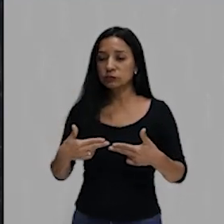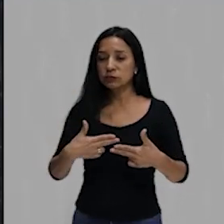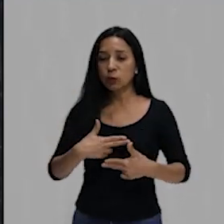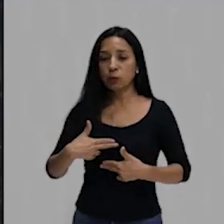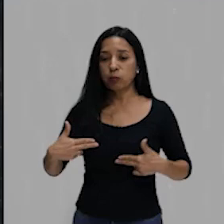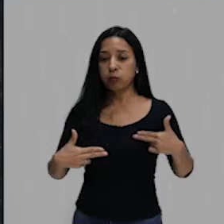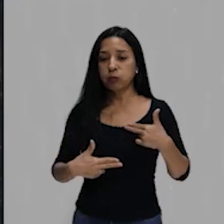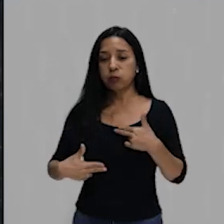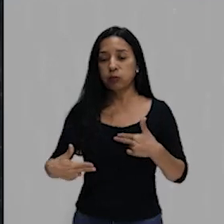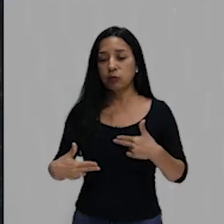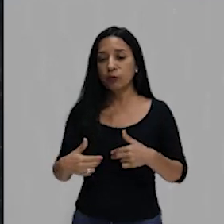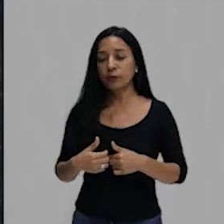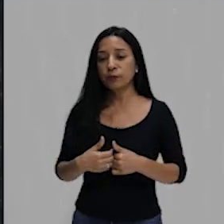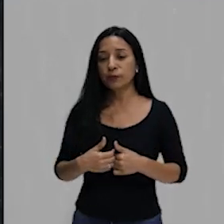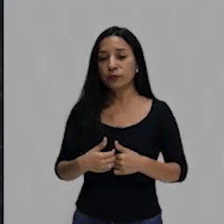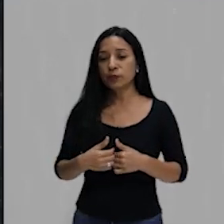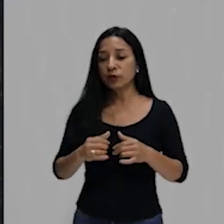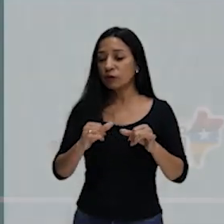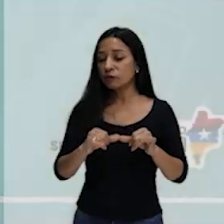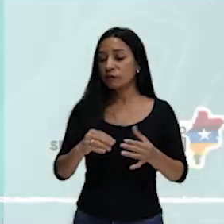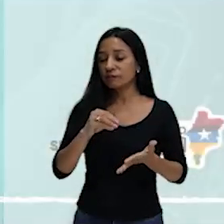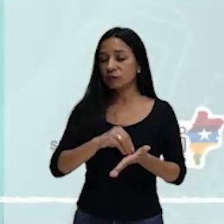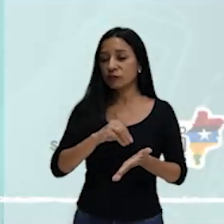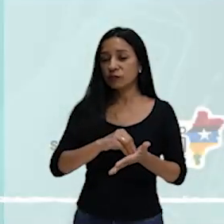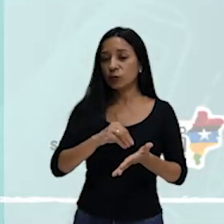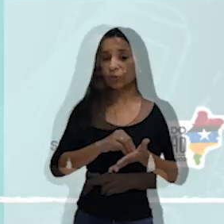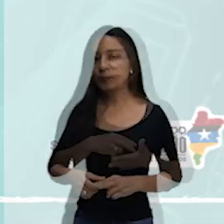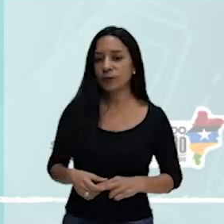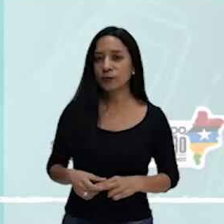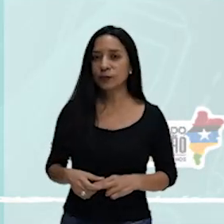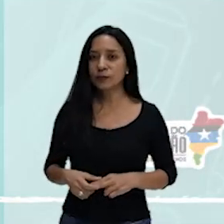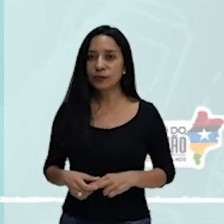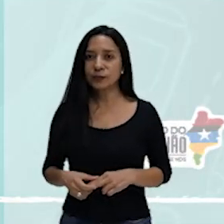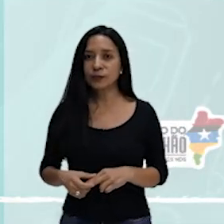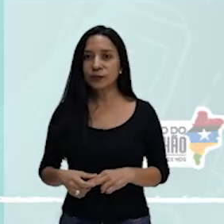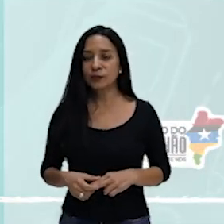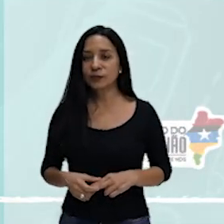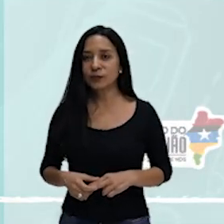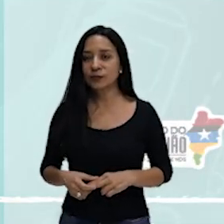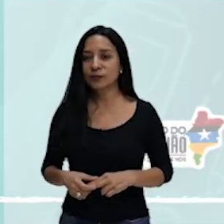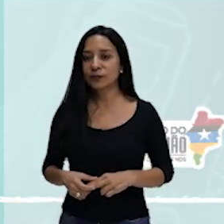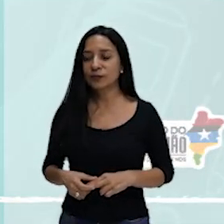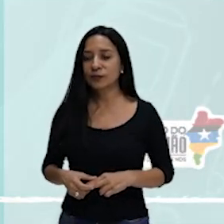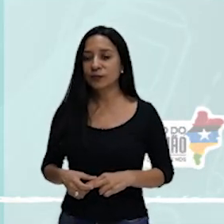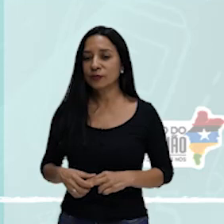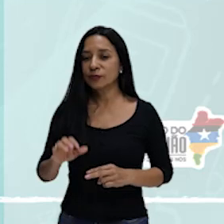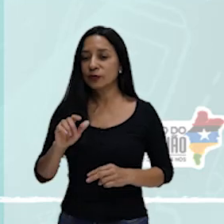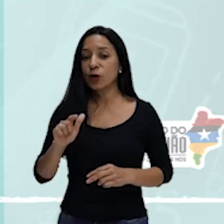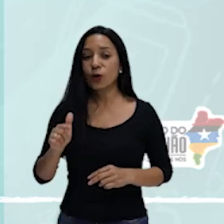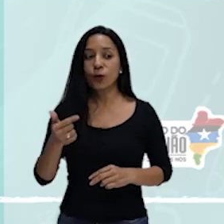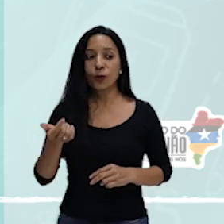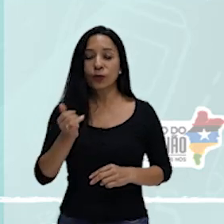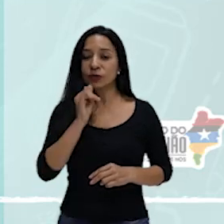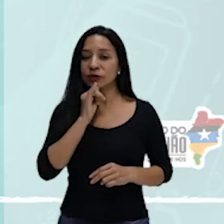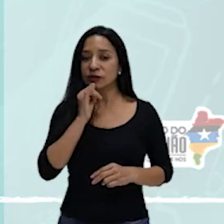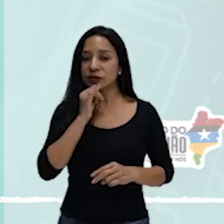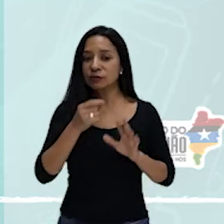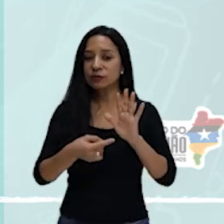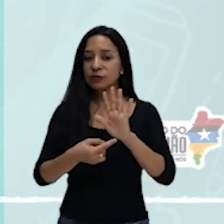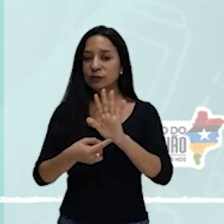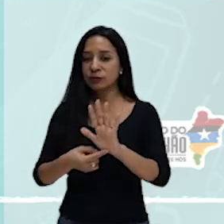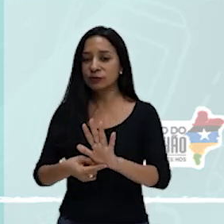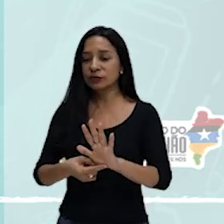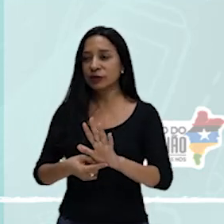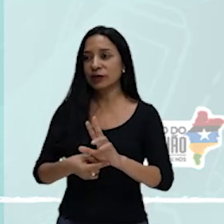vão ficar sem essas listras, ok? Pessoal, um outro exemplo que eu quero mostrar para vocês aqui